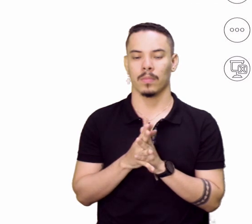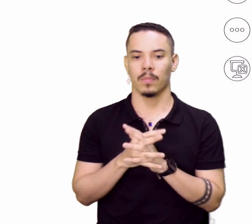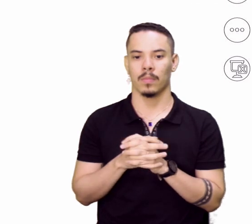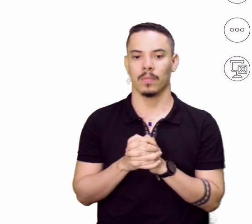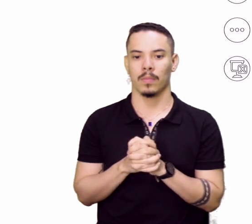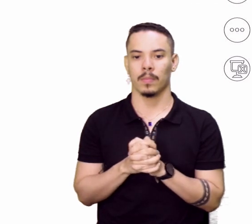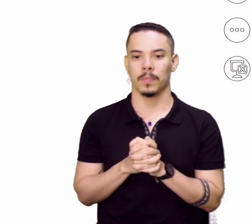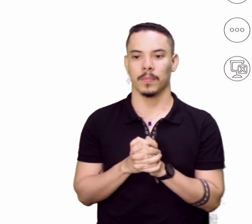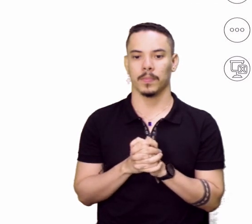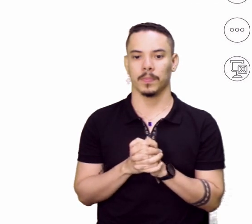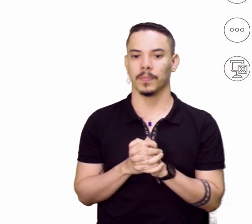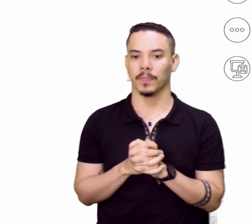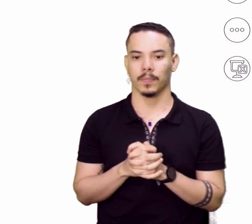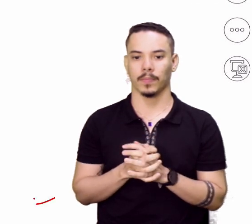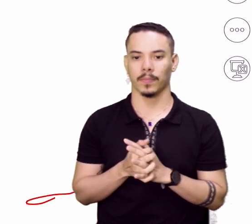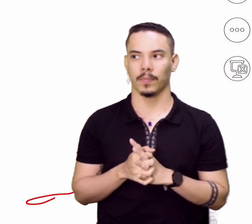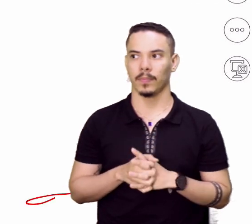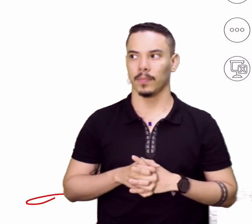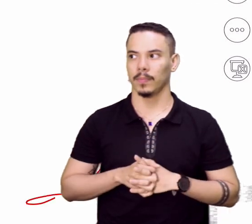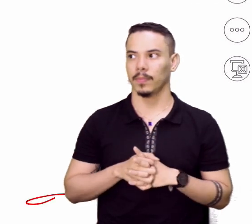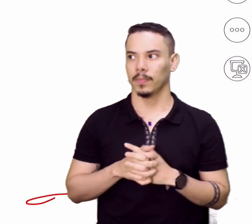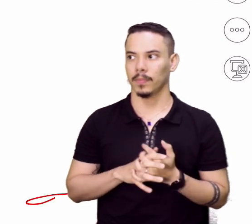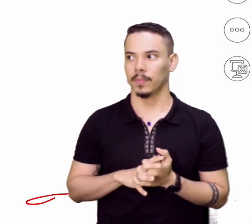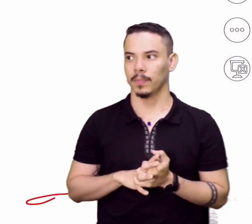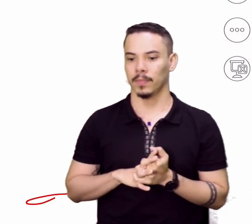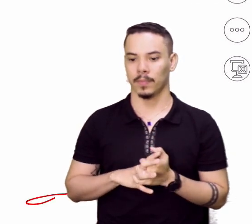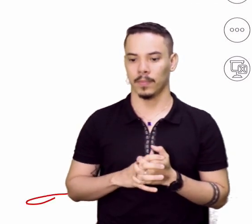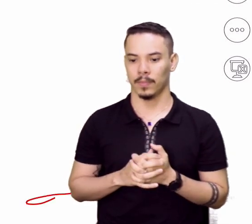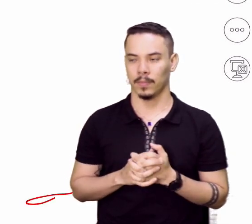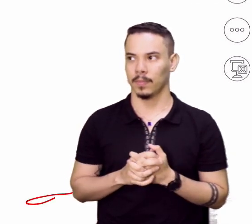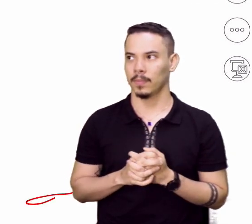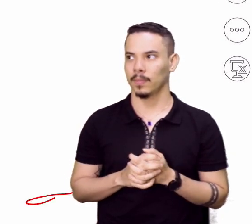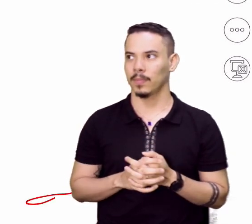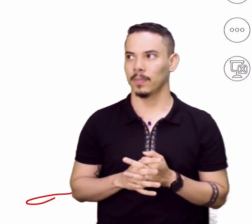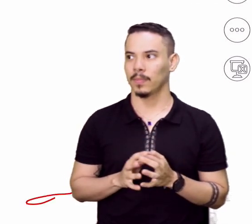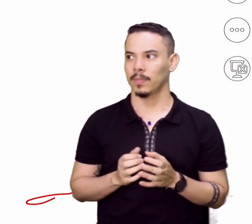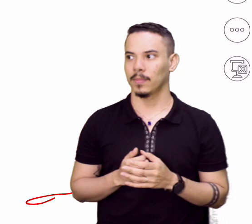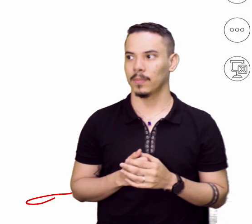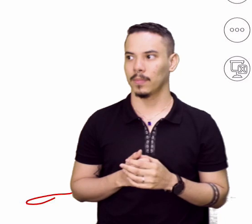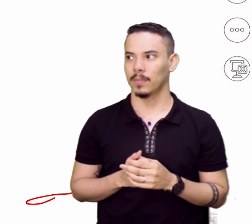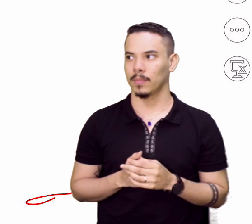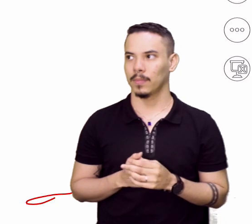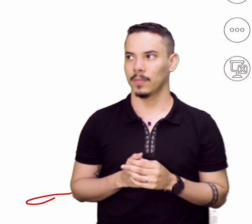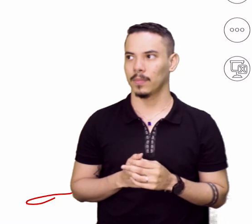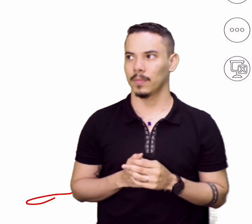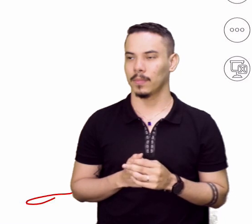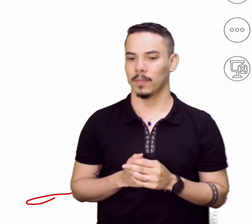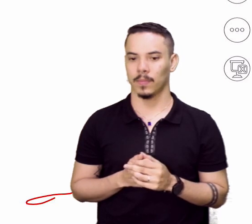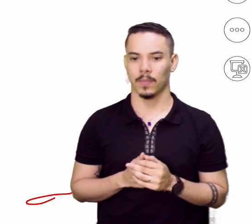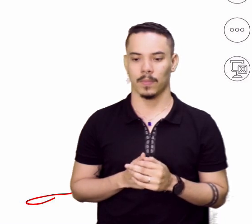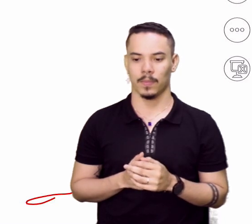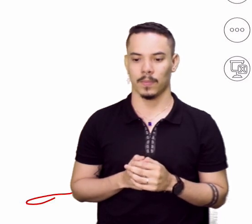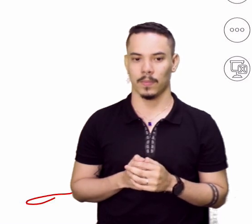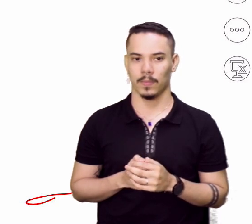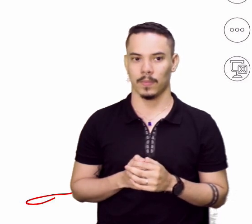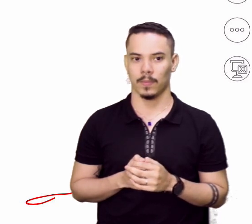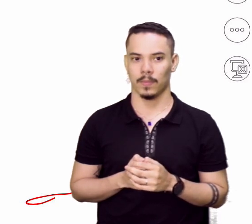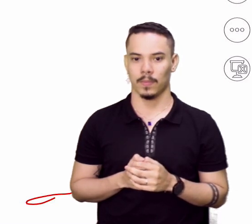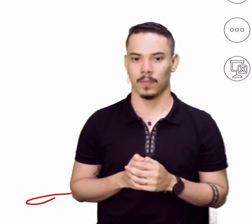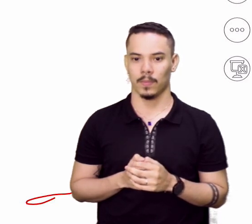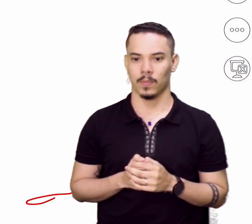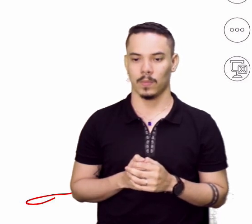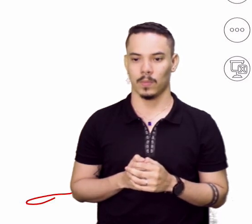isso mesmo, porque esse already é já, do qual já estava. Quantas horas atrasados? Atrasado,